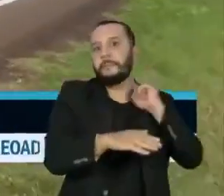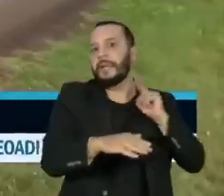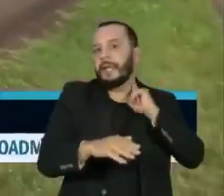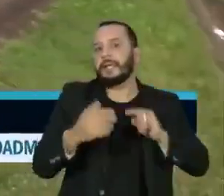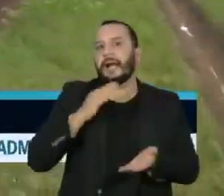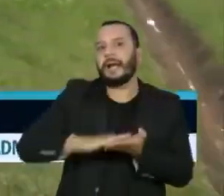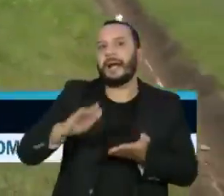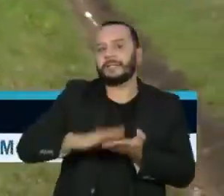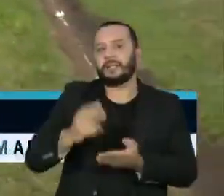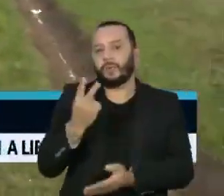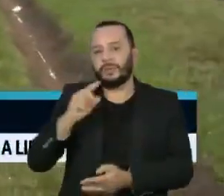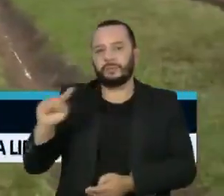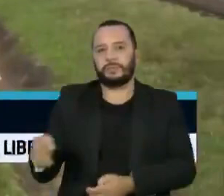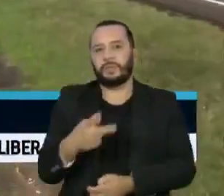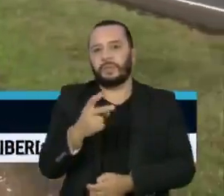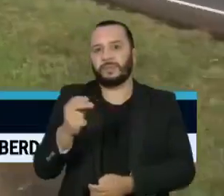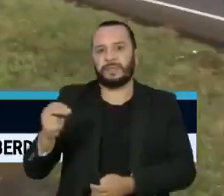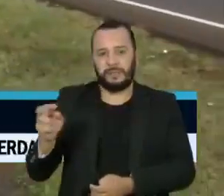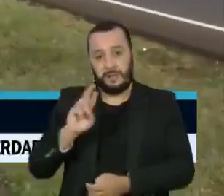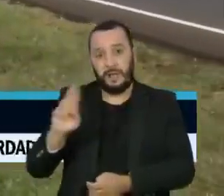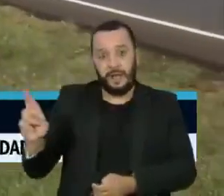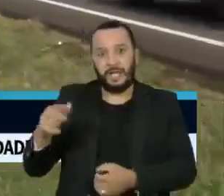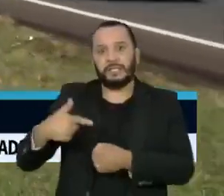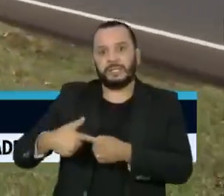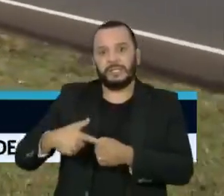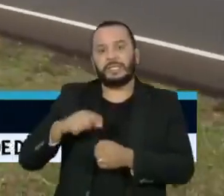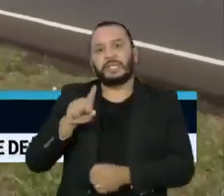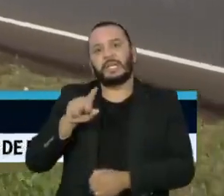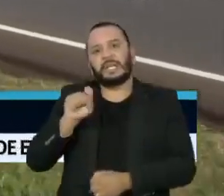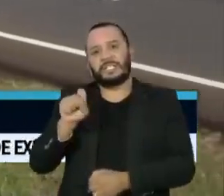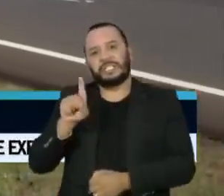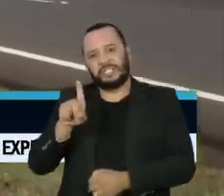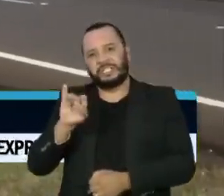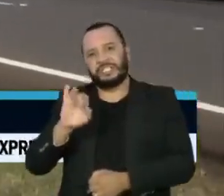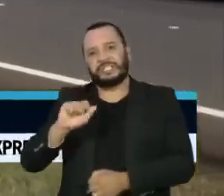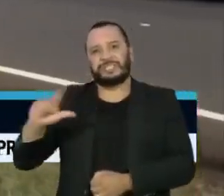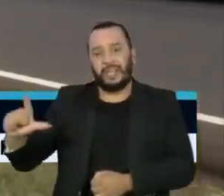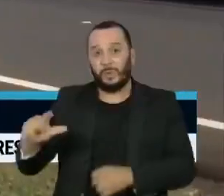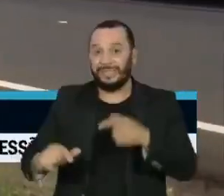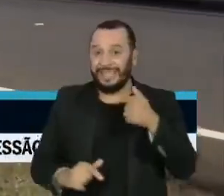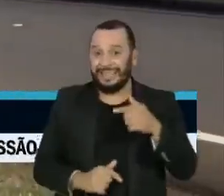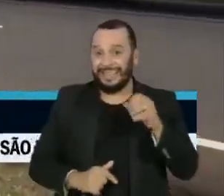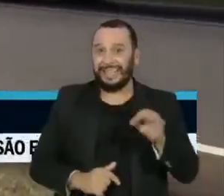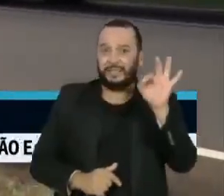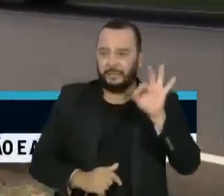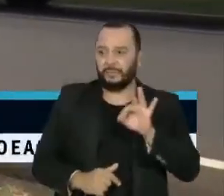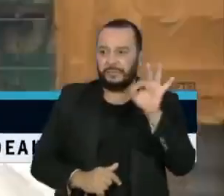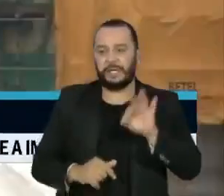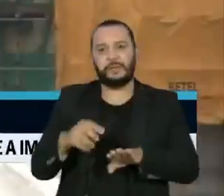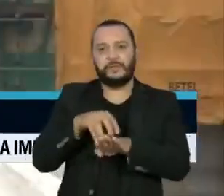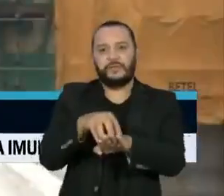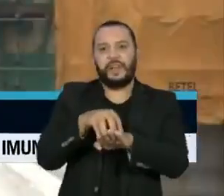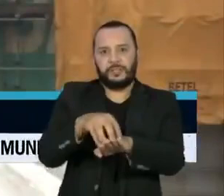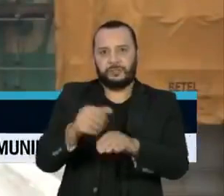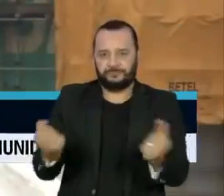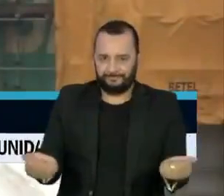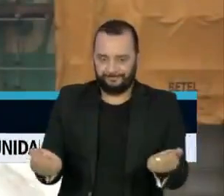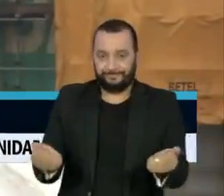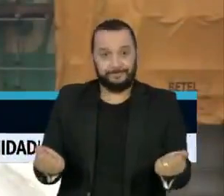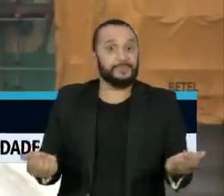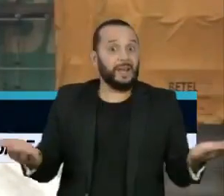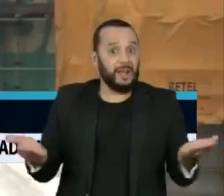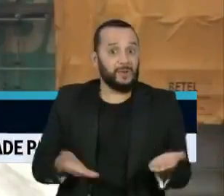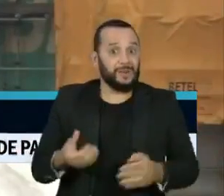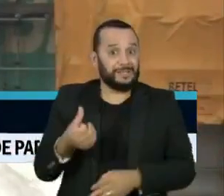caminhoneiro gasta R$ 2.200 com diesel. O valor chega a representar 70% do frete. E a partir